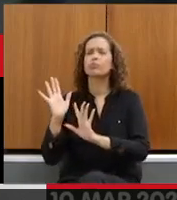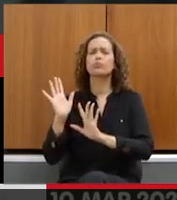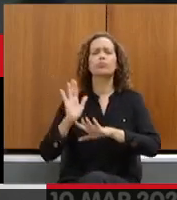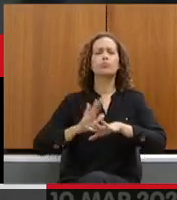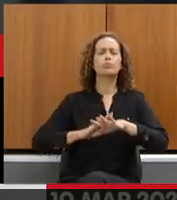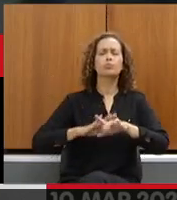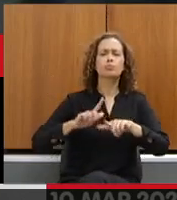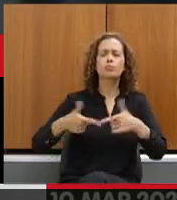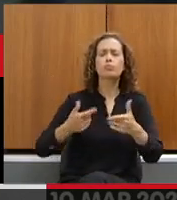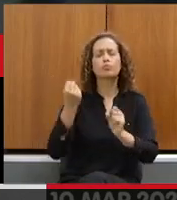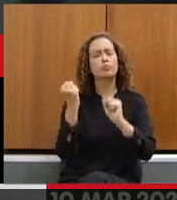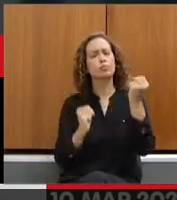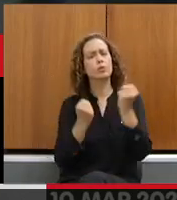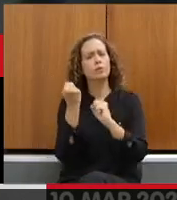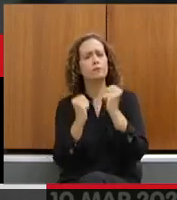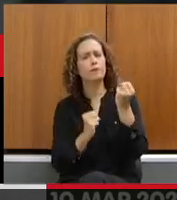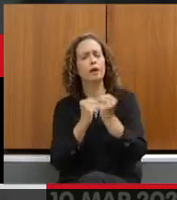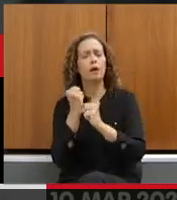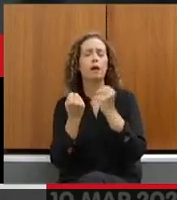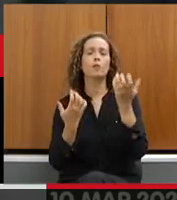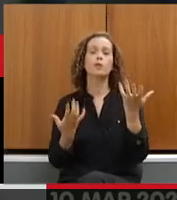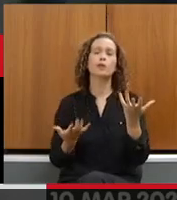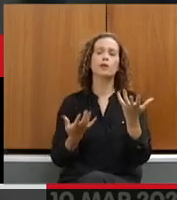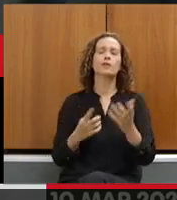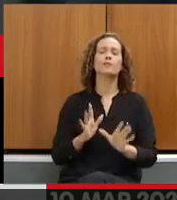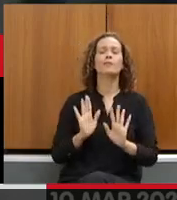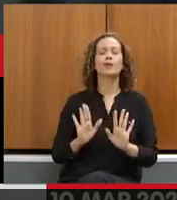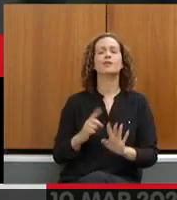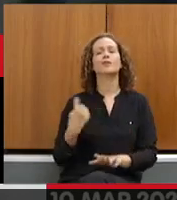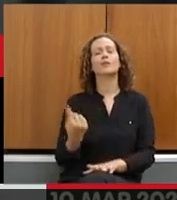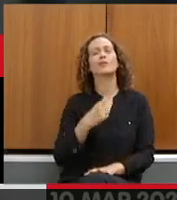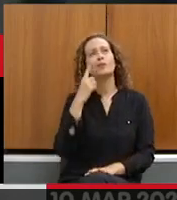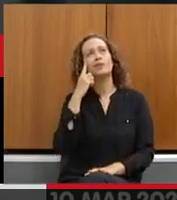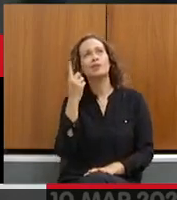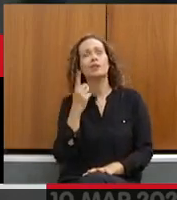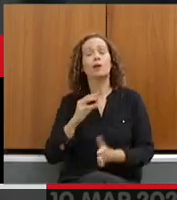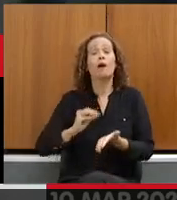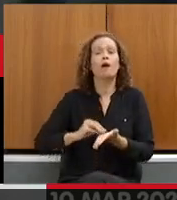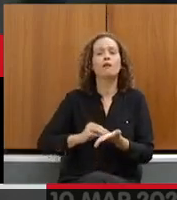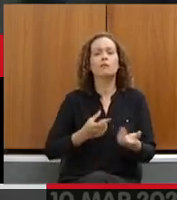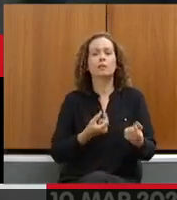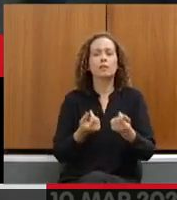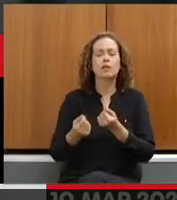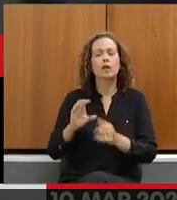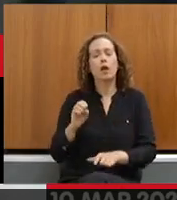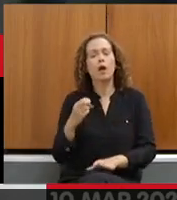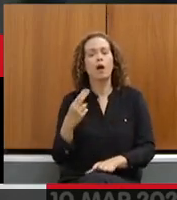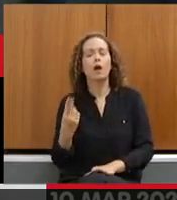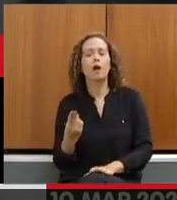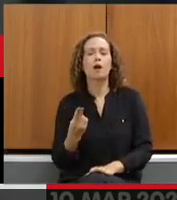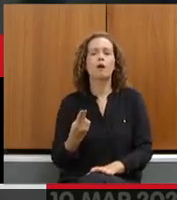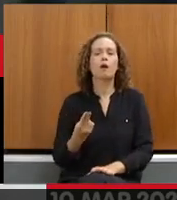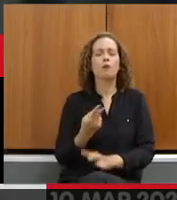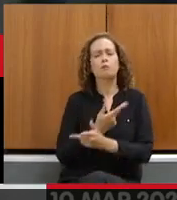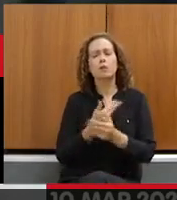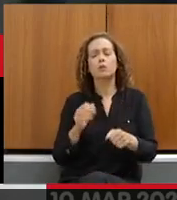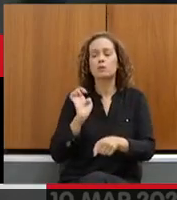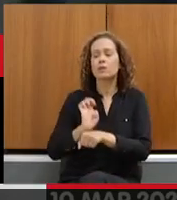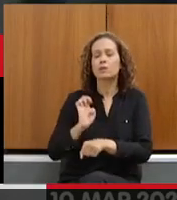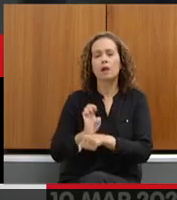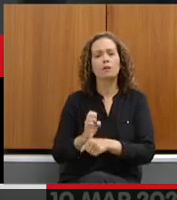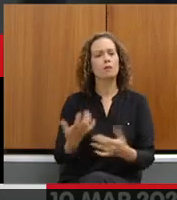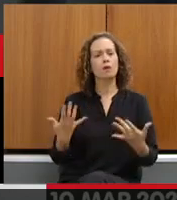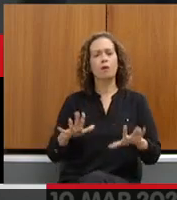operacionalização da fábrica do que ensina os pensamentos que a restrição Financeira ou que seja alguma coisa que o estado não queira